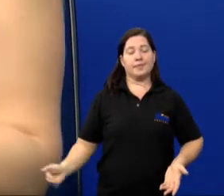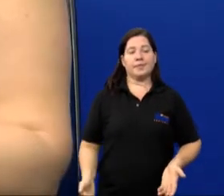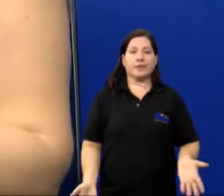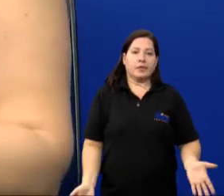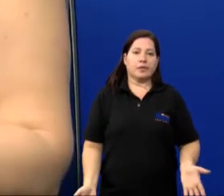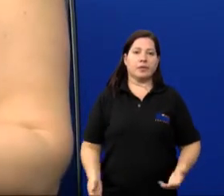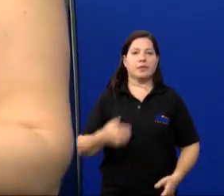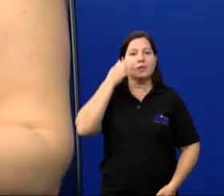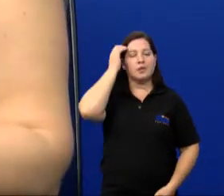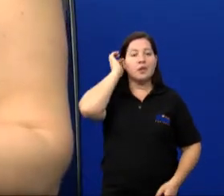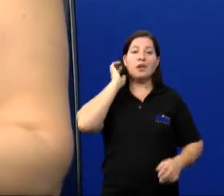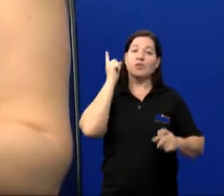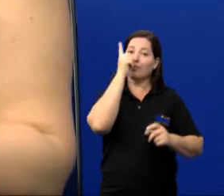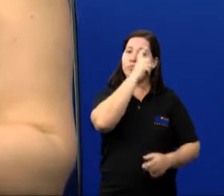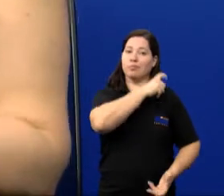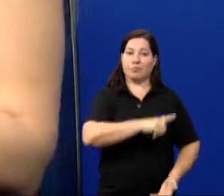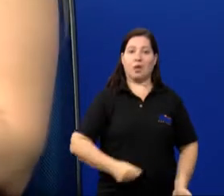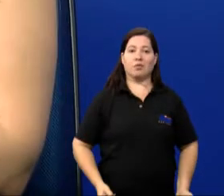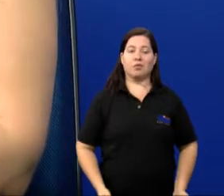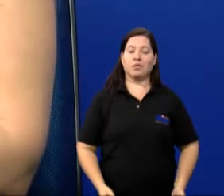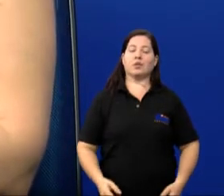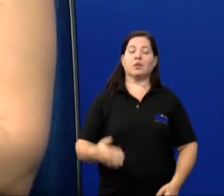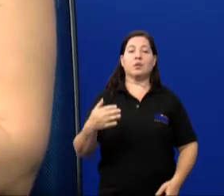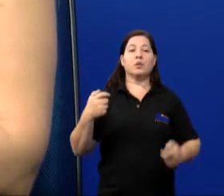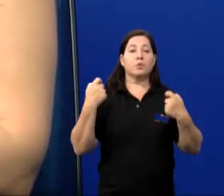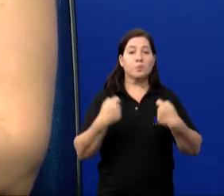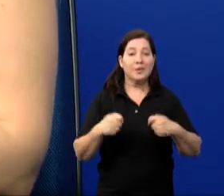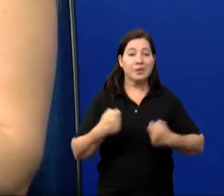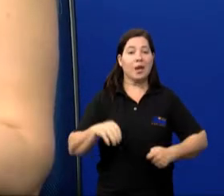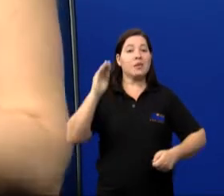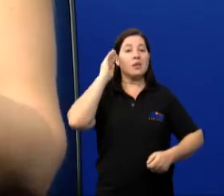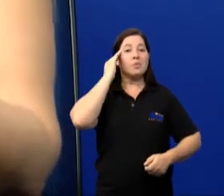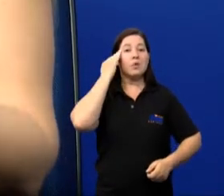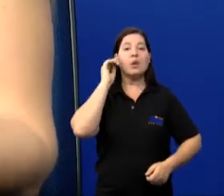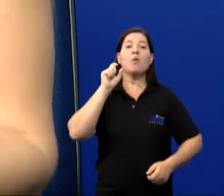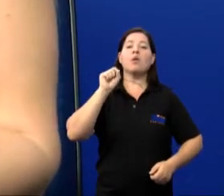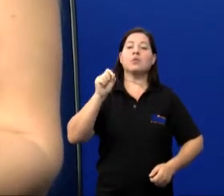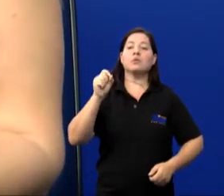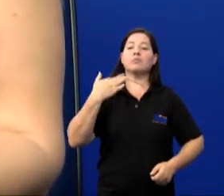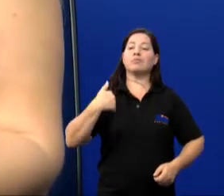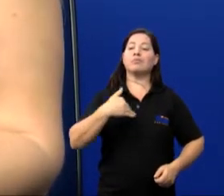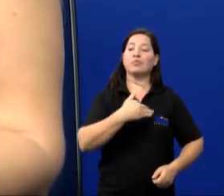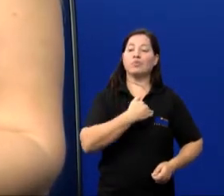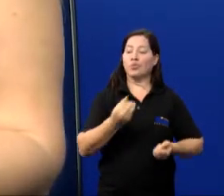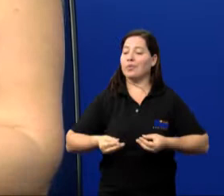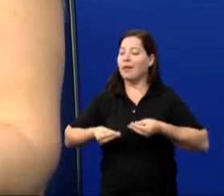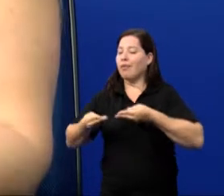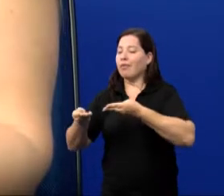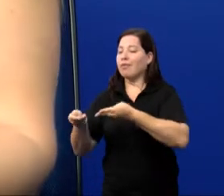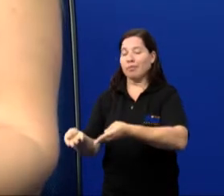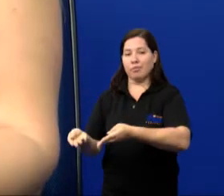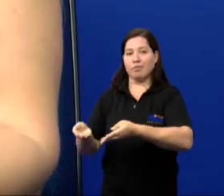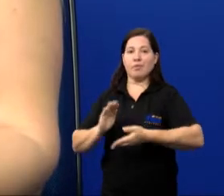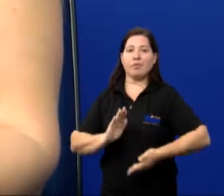Então, o que a gente pode fazer é saber o que nós estamos levando para essas crianças, o que a gente anda propondo, né, para as crianças, de